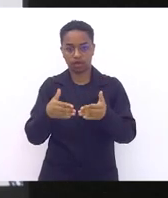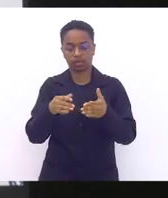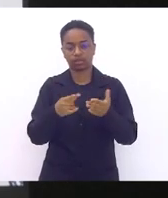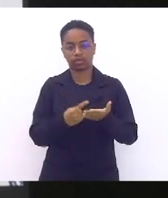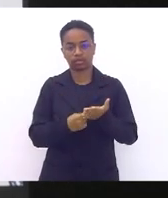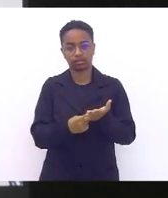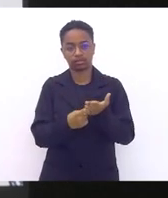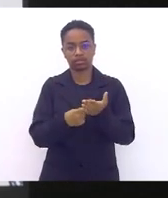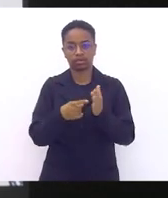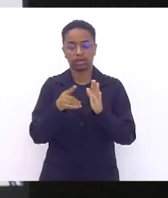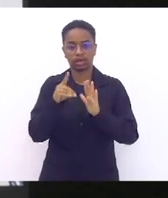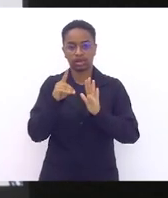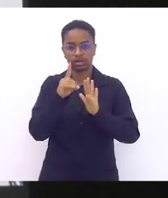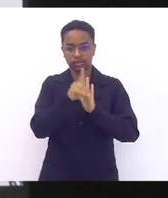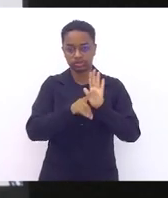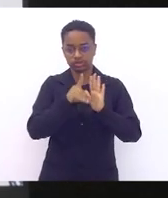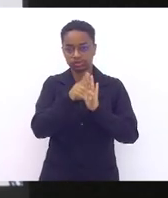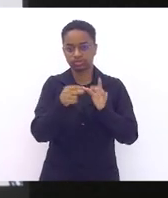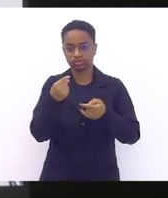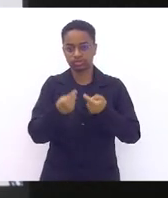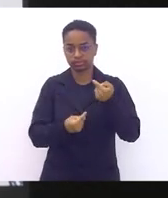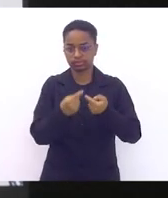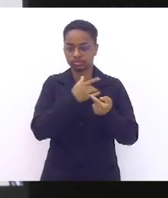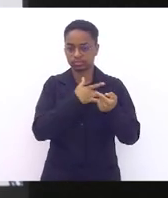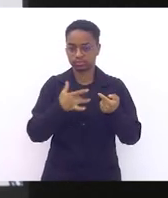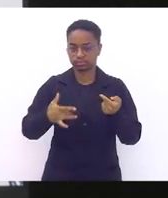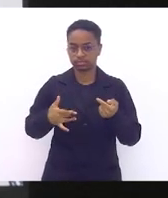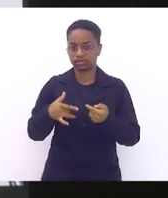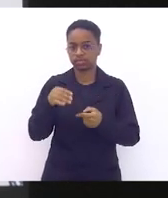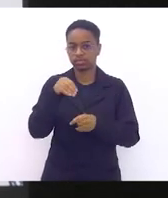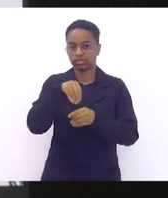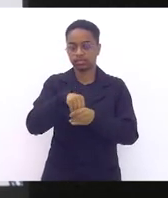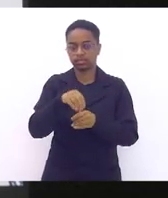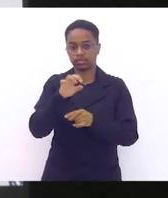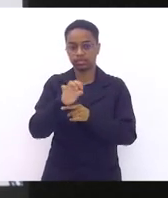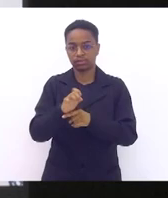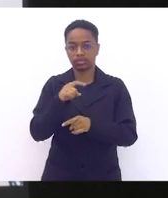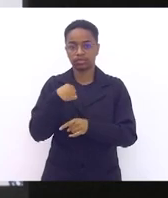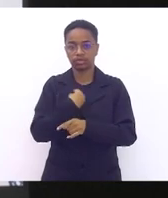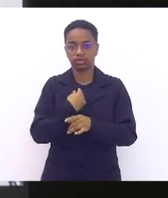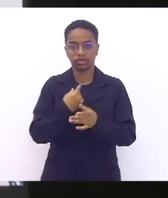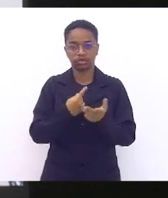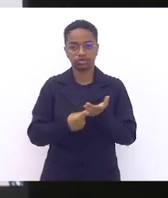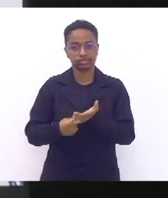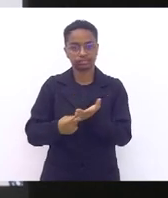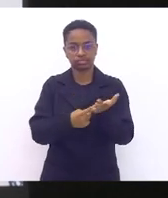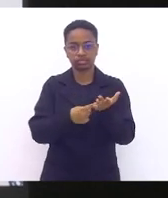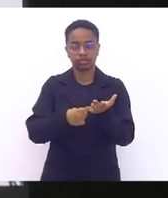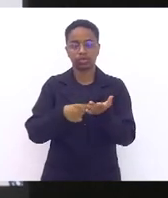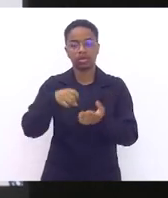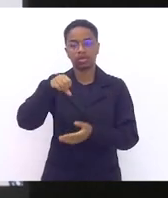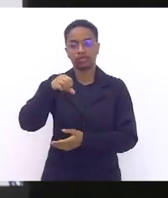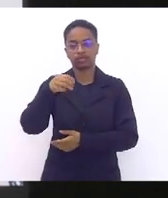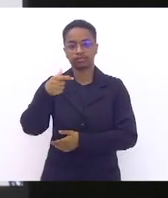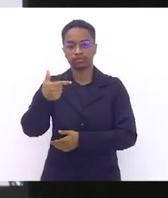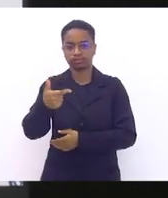das Diretrizes das Políticas de Saúde no Estado, pactuamos com os municípios, com os 92